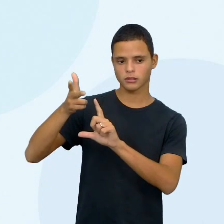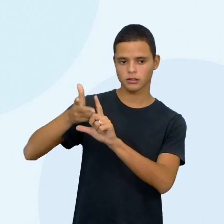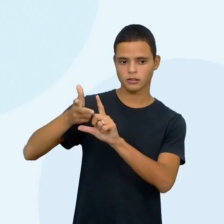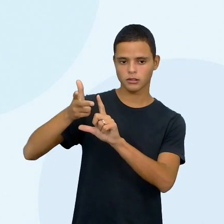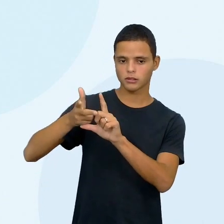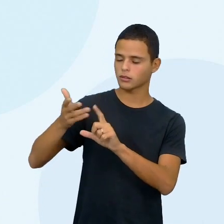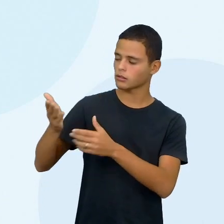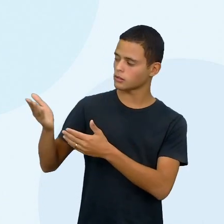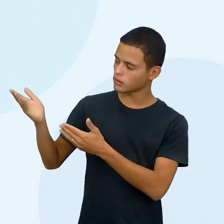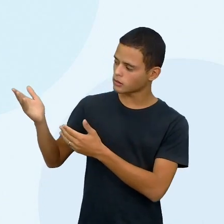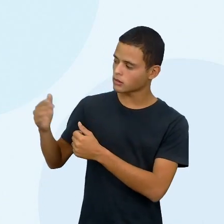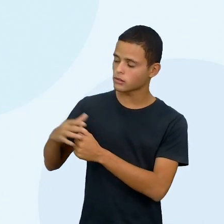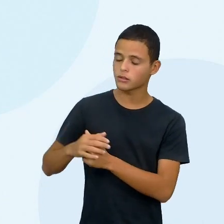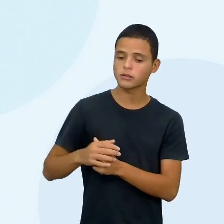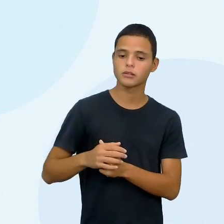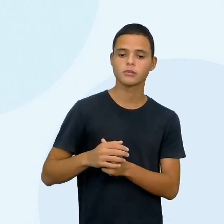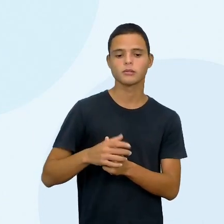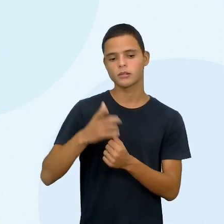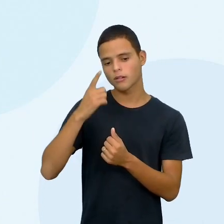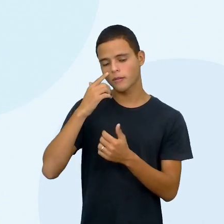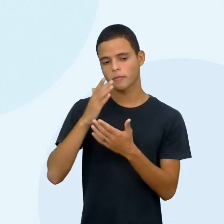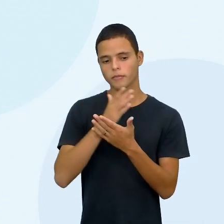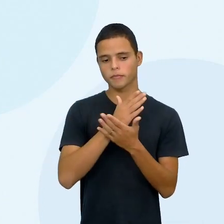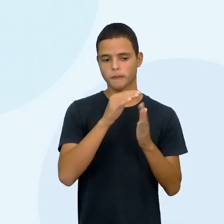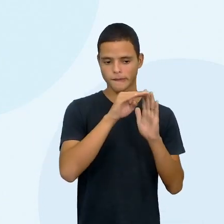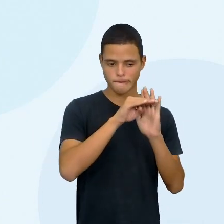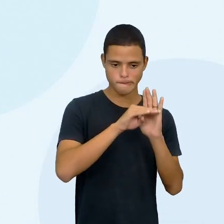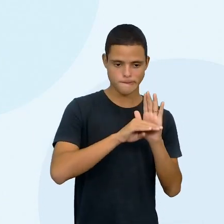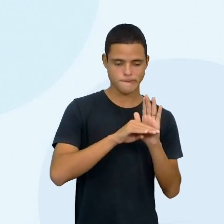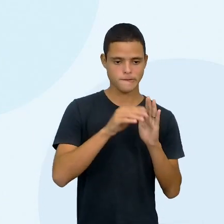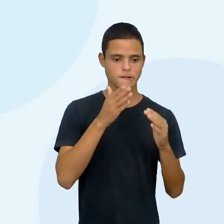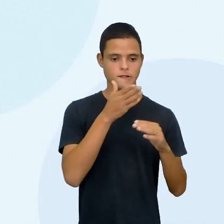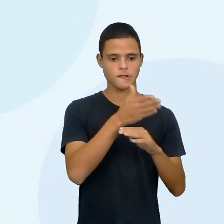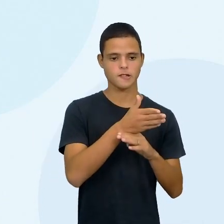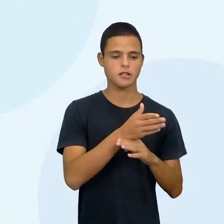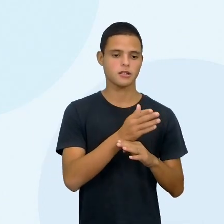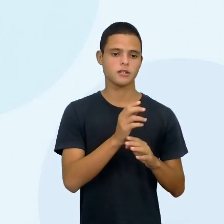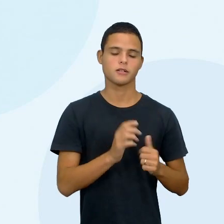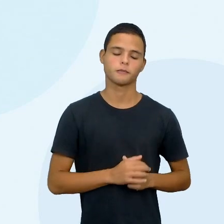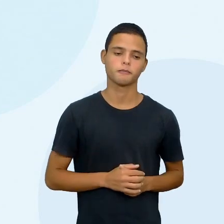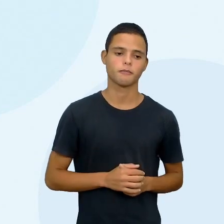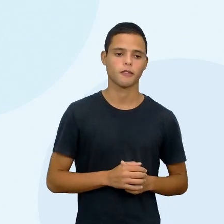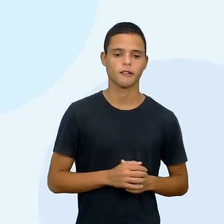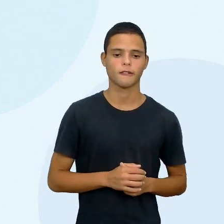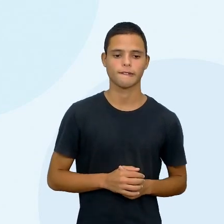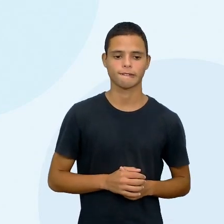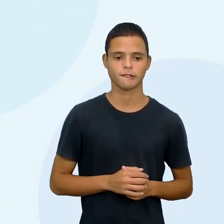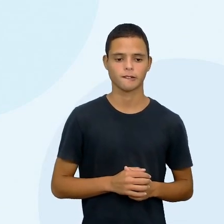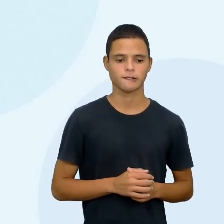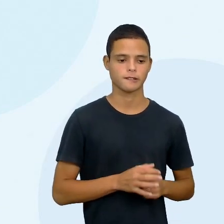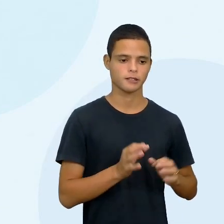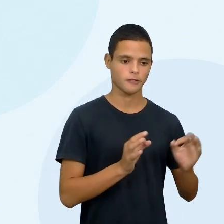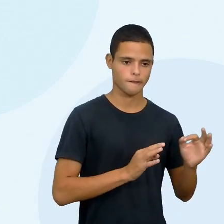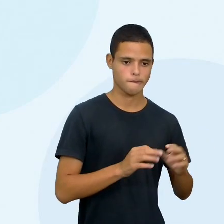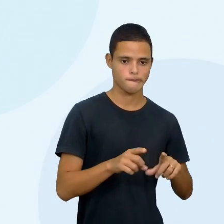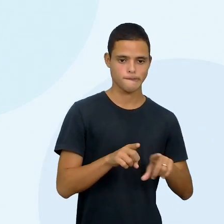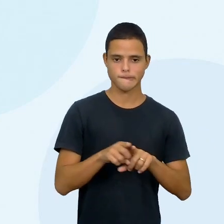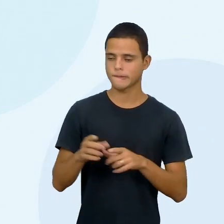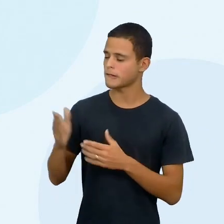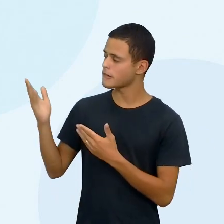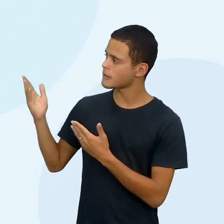para o QR Code e veja então os critérios para participar desse prêmio. O programa também, Escola